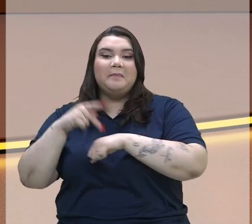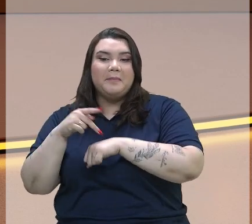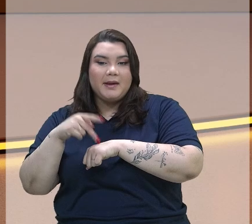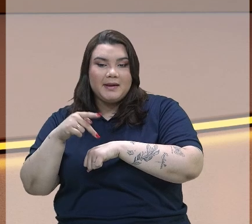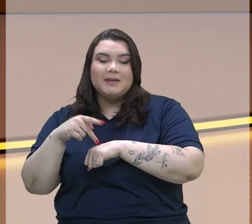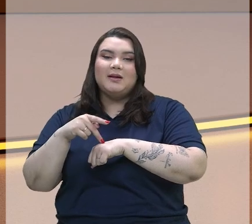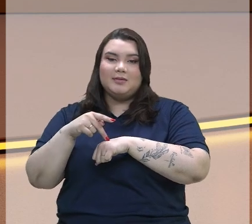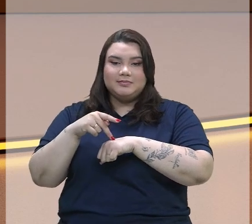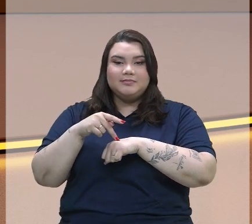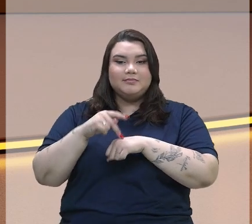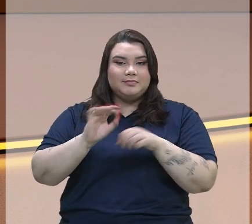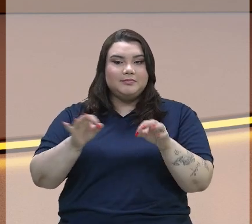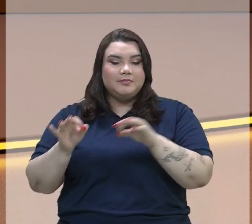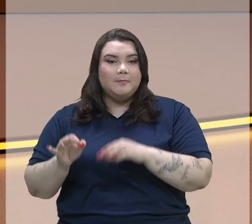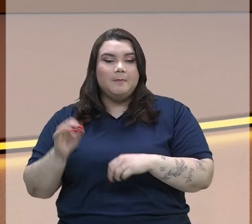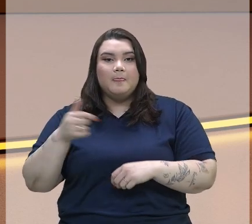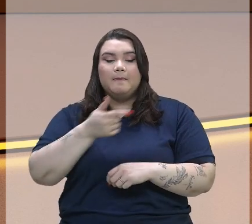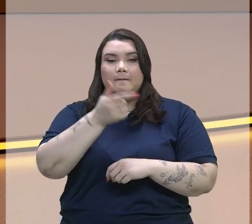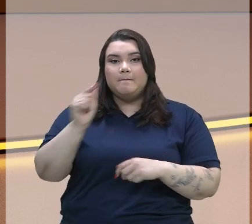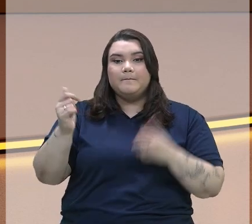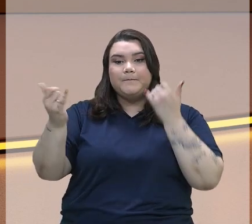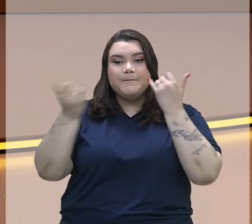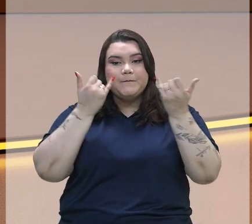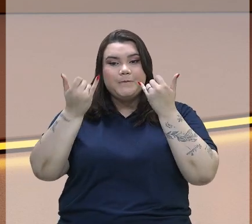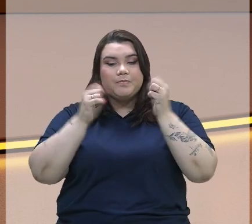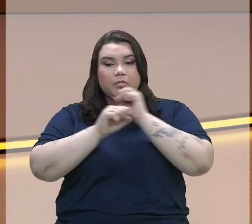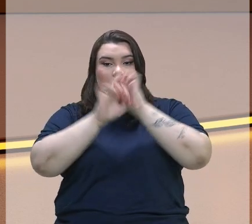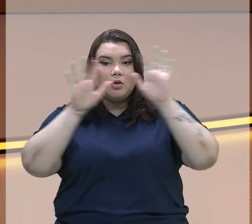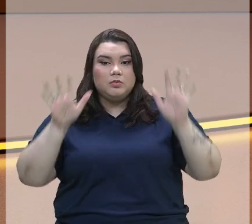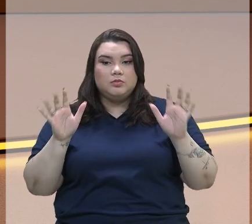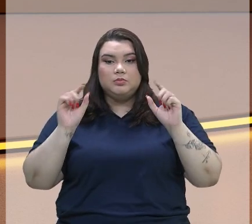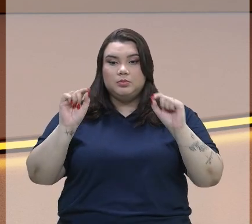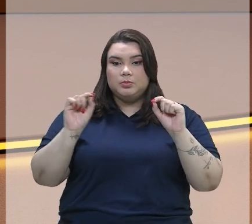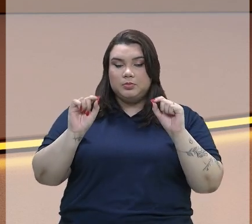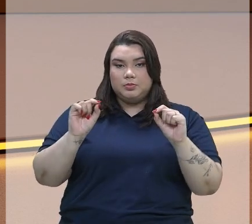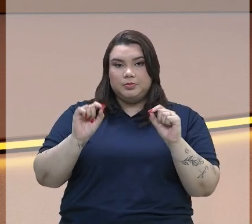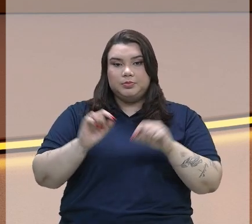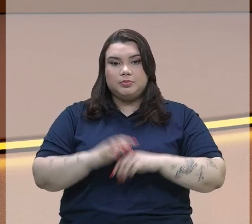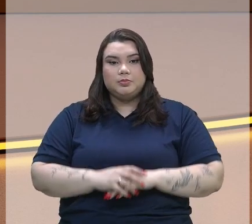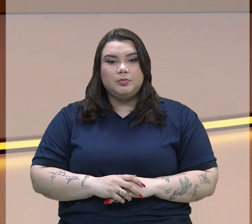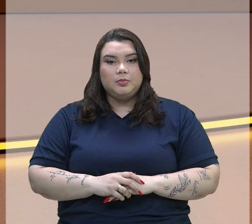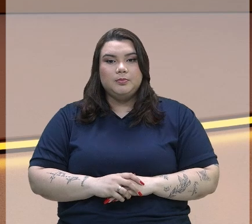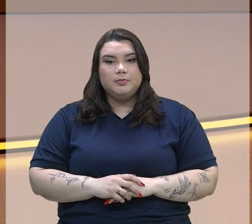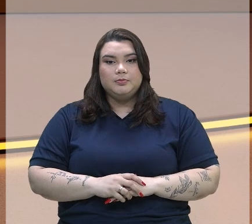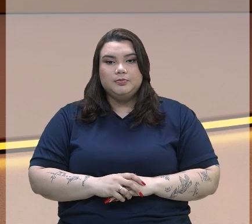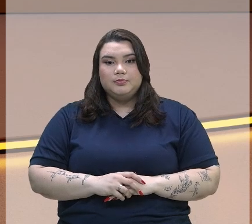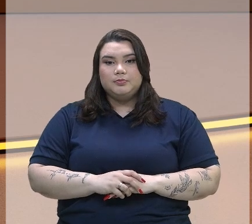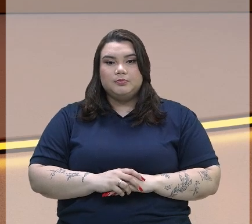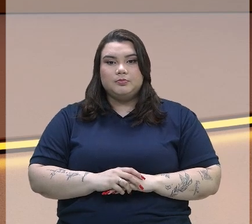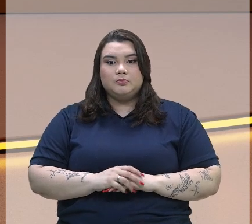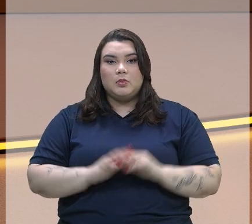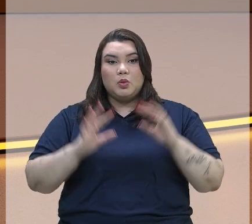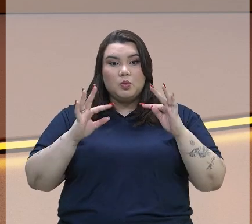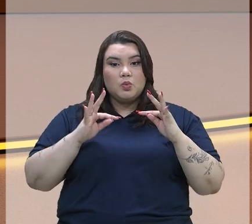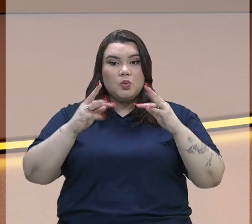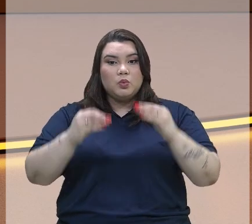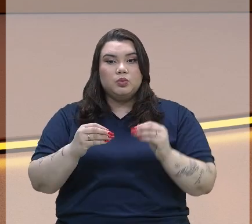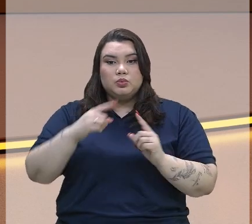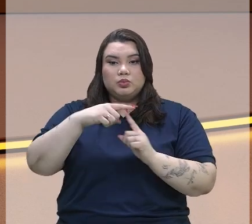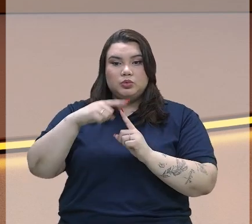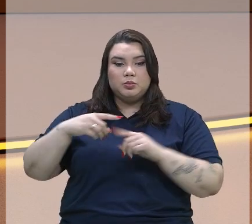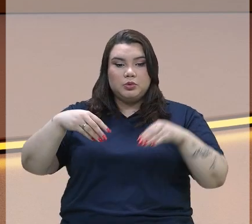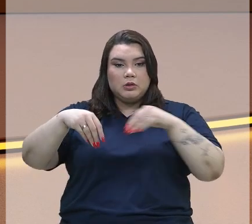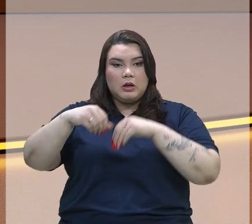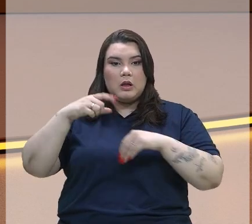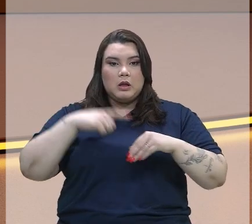certo? Outra coisa que eu gostaria de esclarecer aqui com vocês é o seguinte: nem todos os solos terão essas